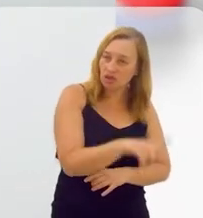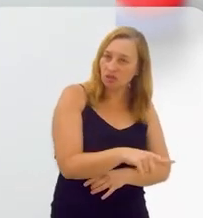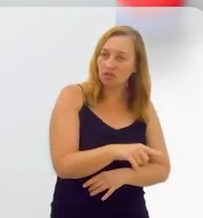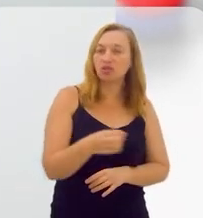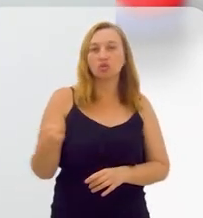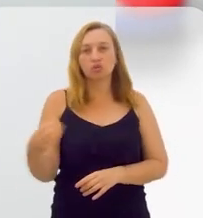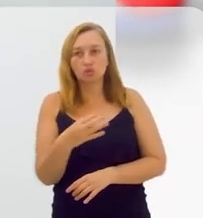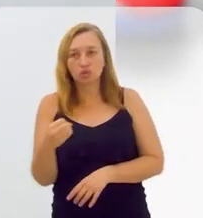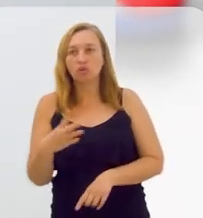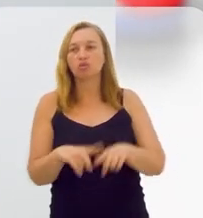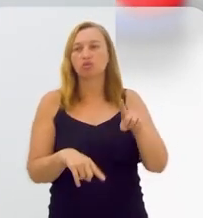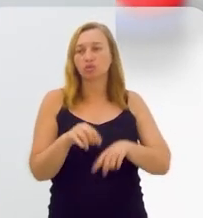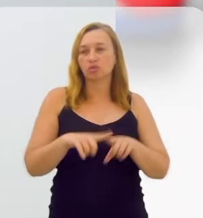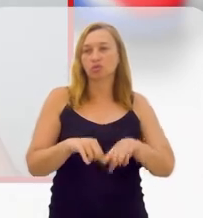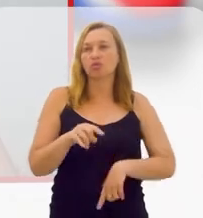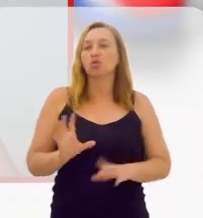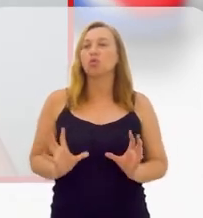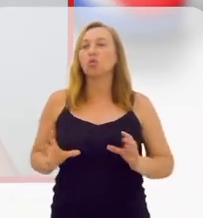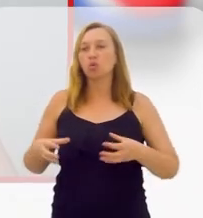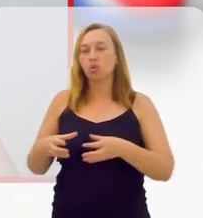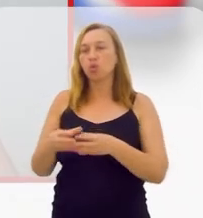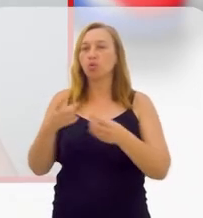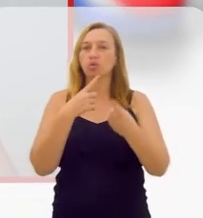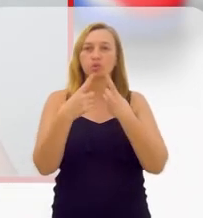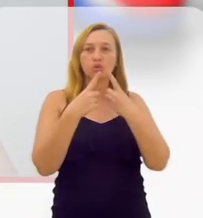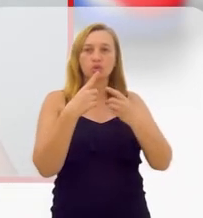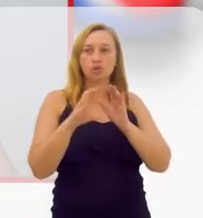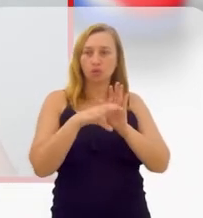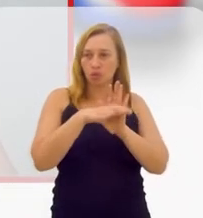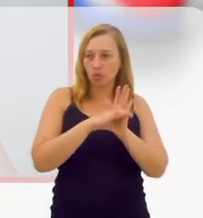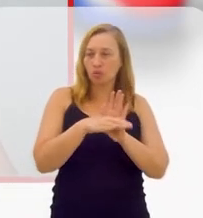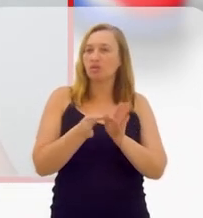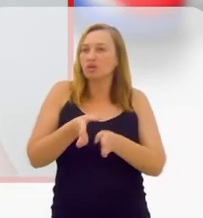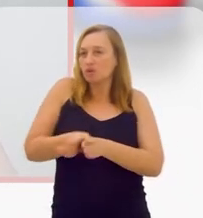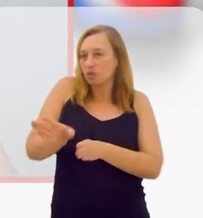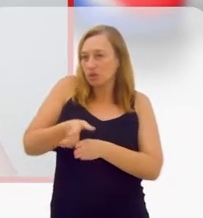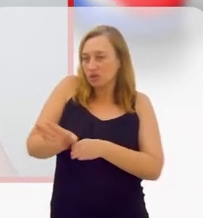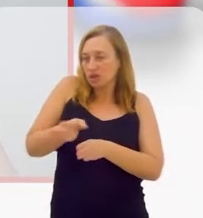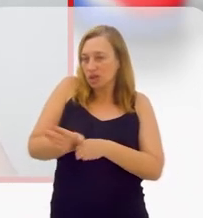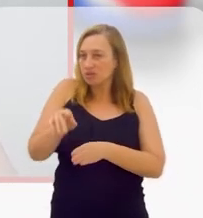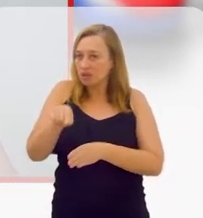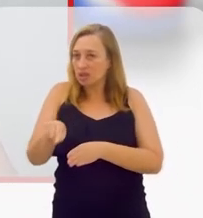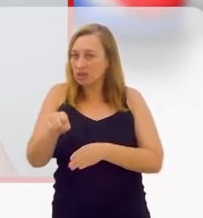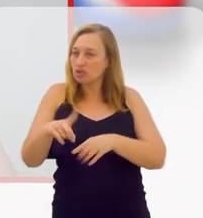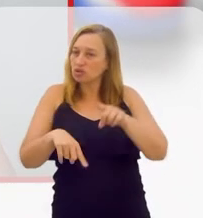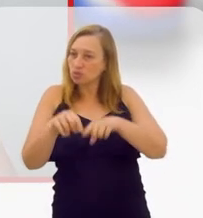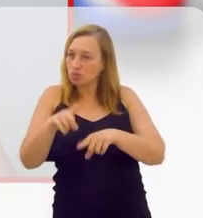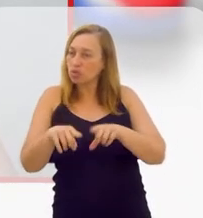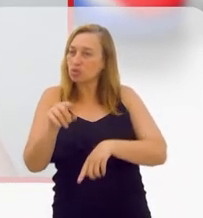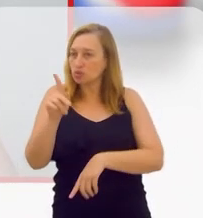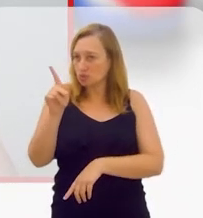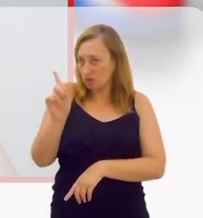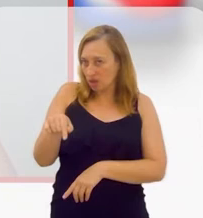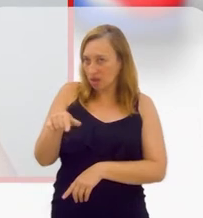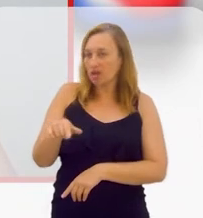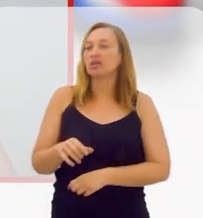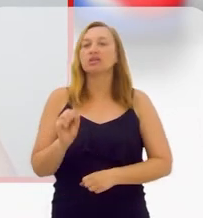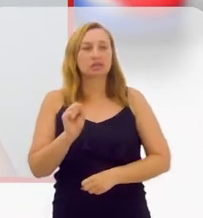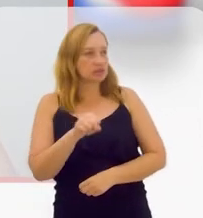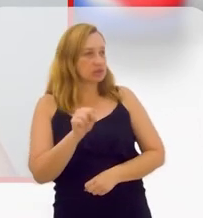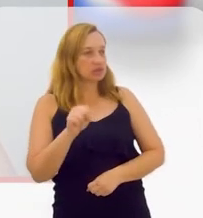de novos materiais. O grupo, ele debate o conceito e acho que vai orientando ali os produtores, é